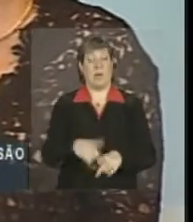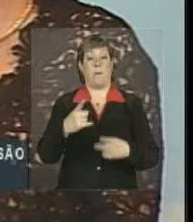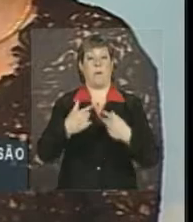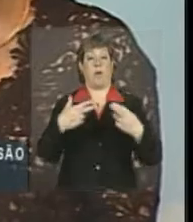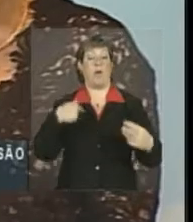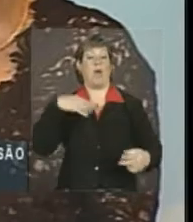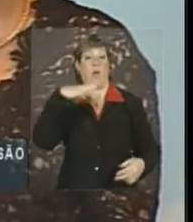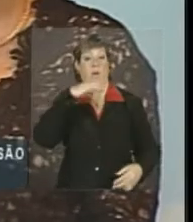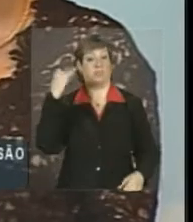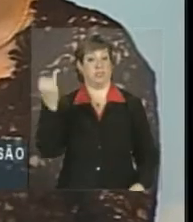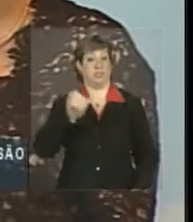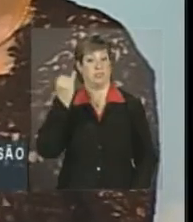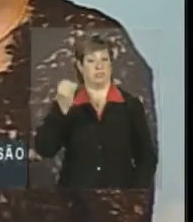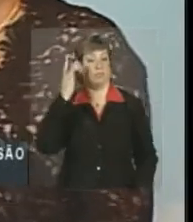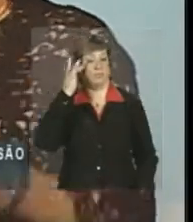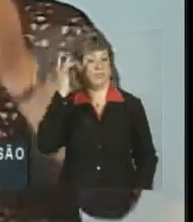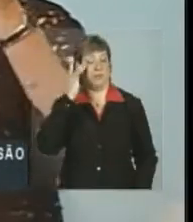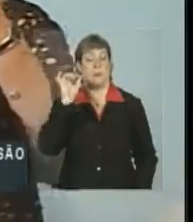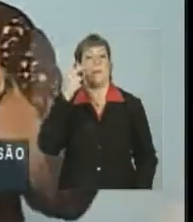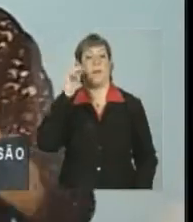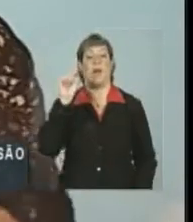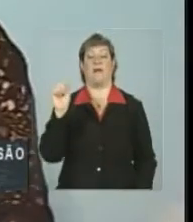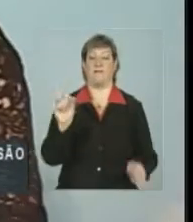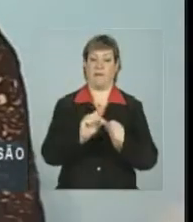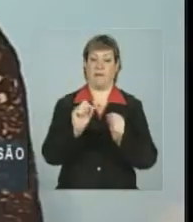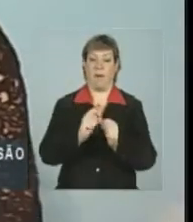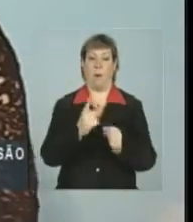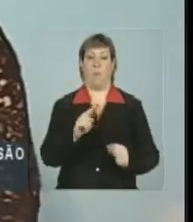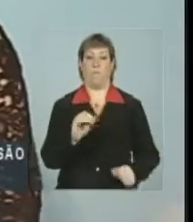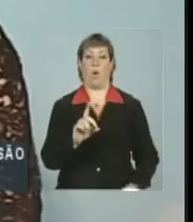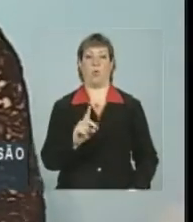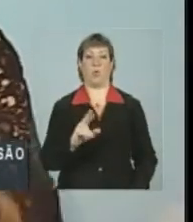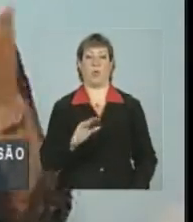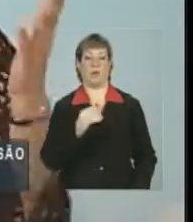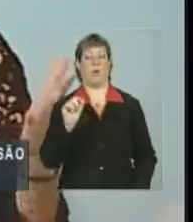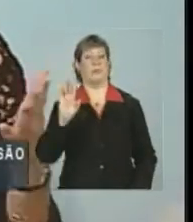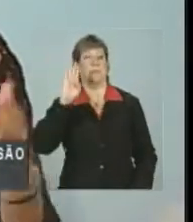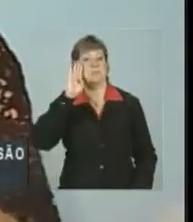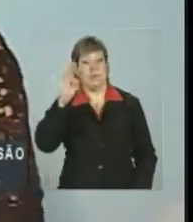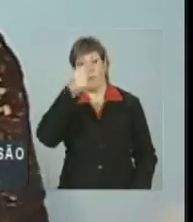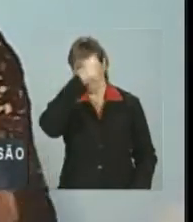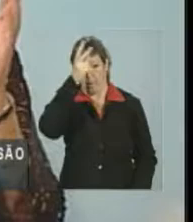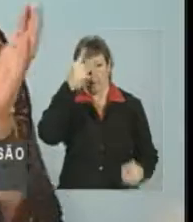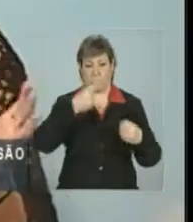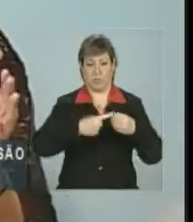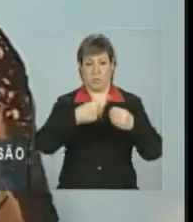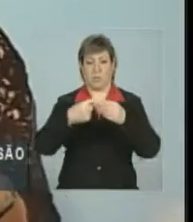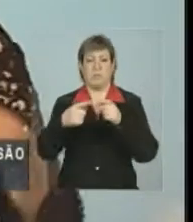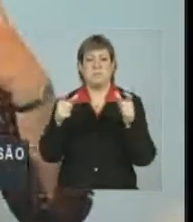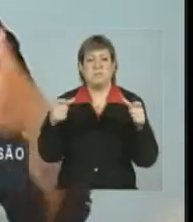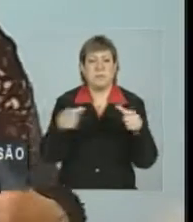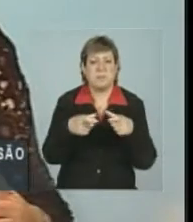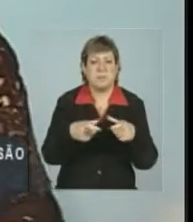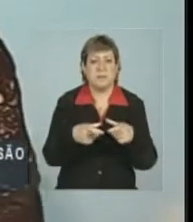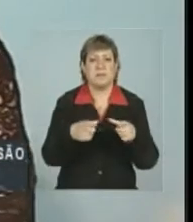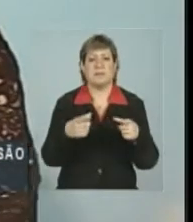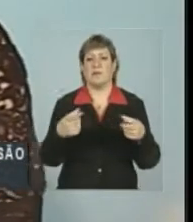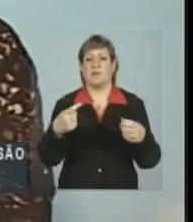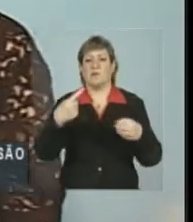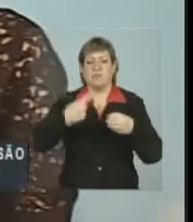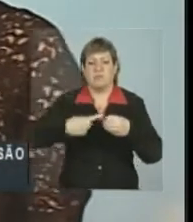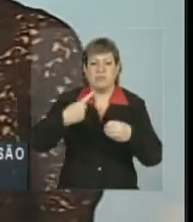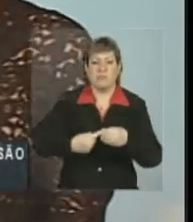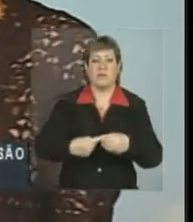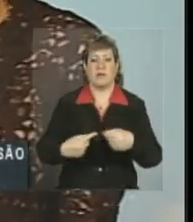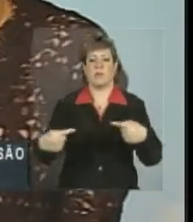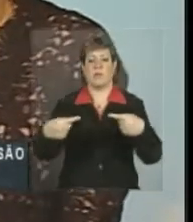considero estratégico para a produção, principalmente nos municípios pequenos ligados a áreas